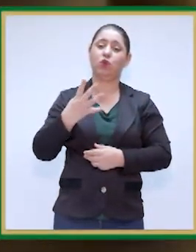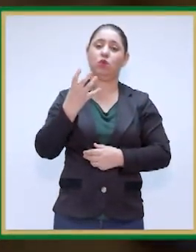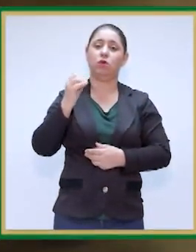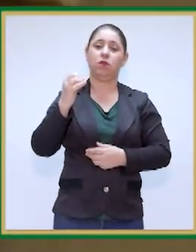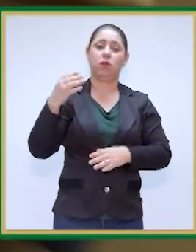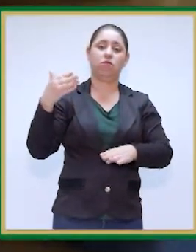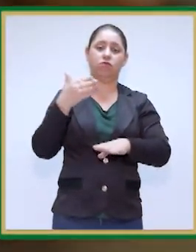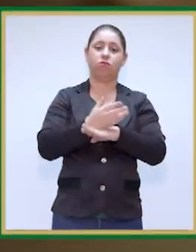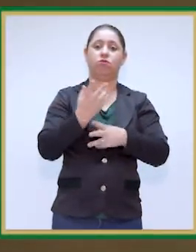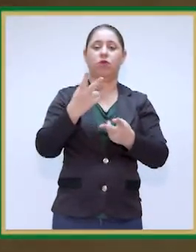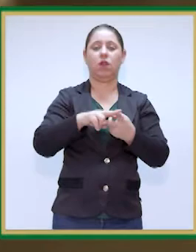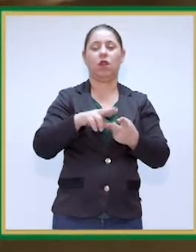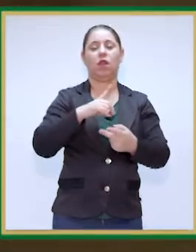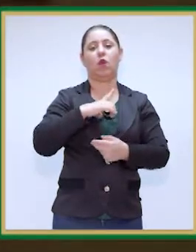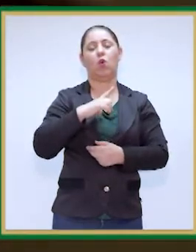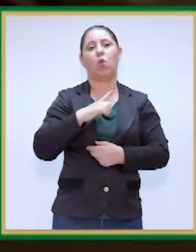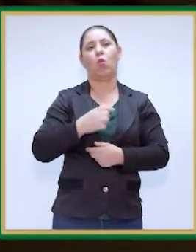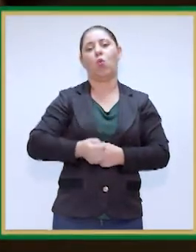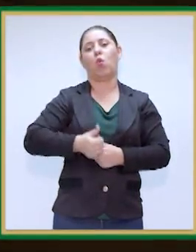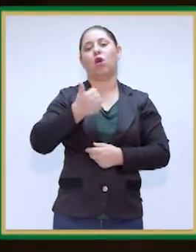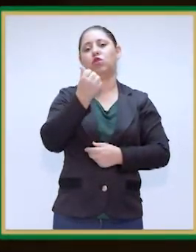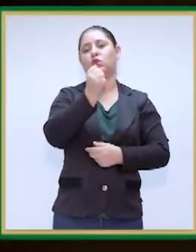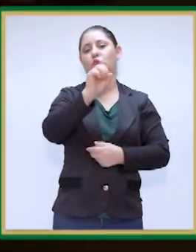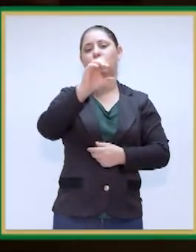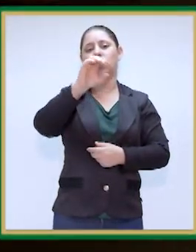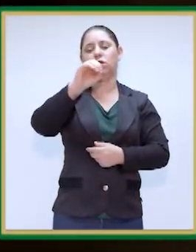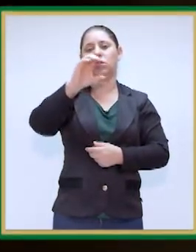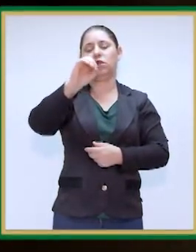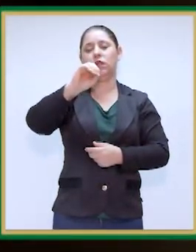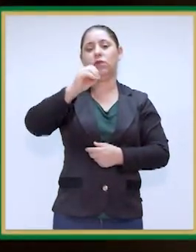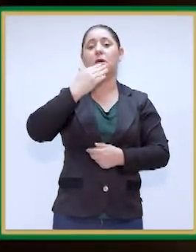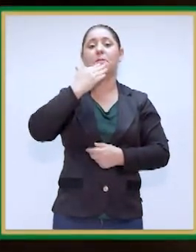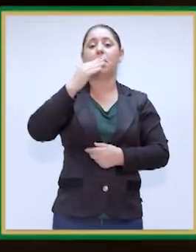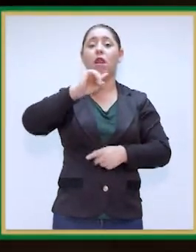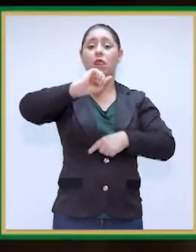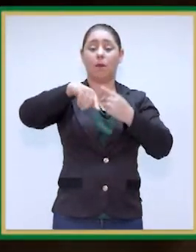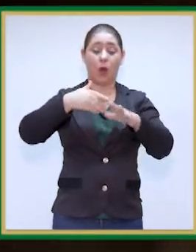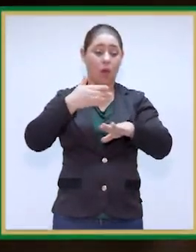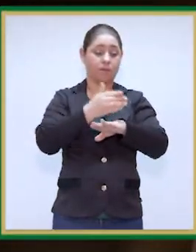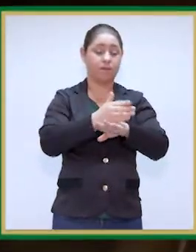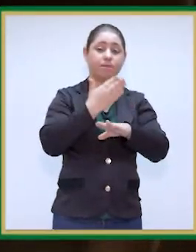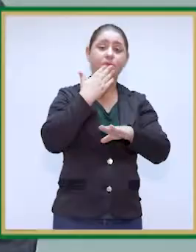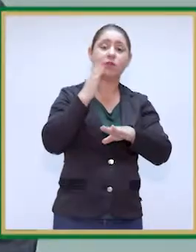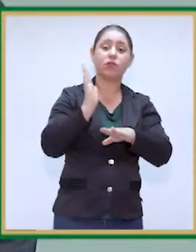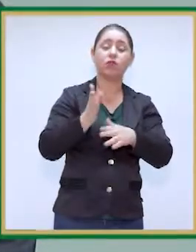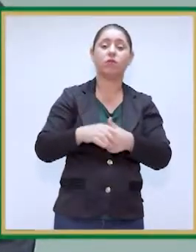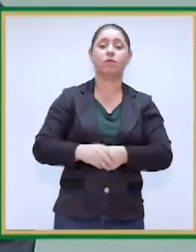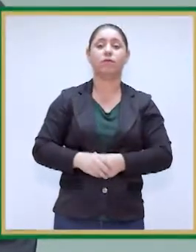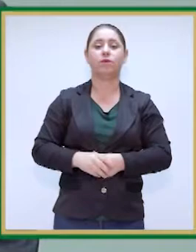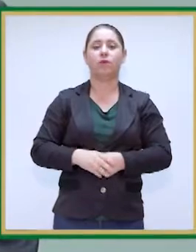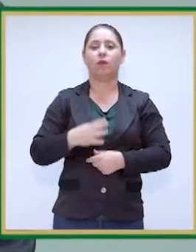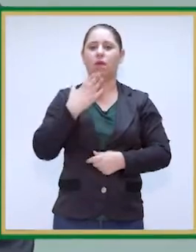3.400 entradas, a gente tem quase 800 pedidos e logo após a entrada.